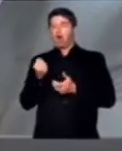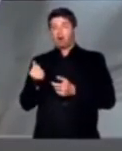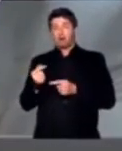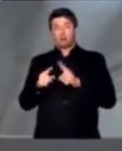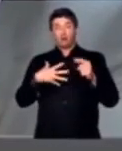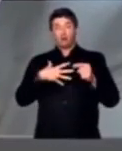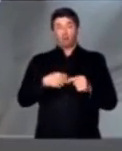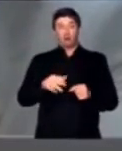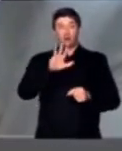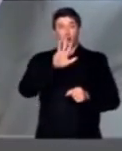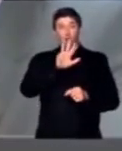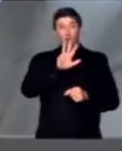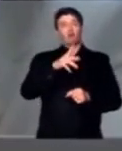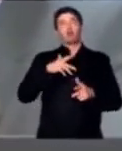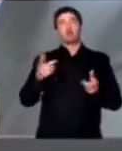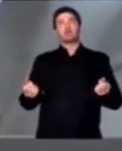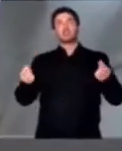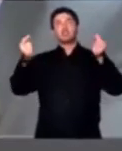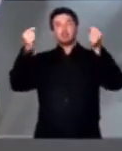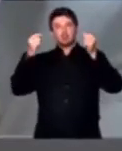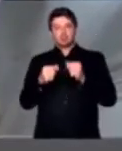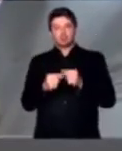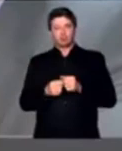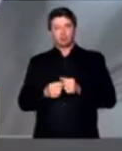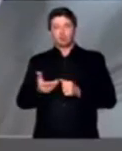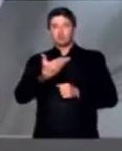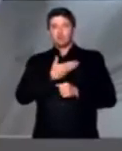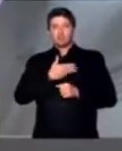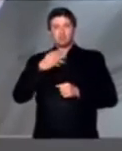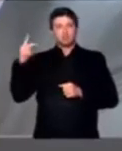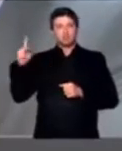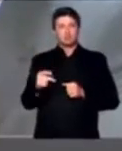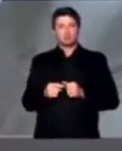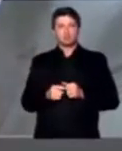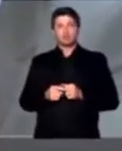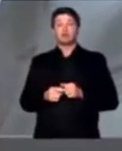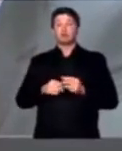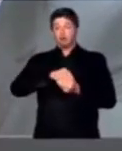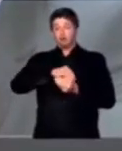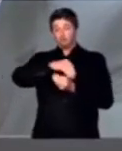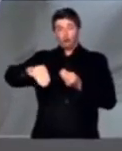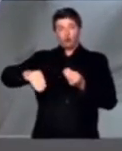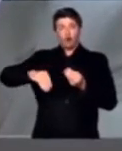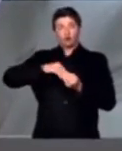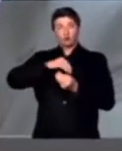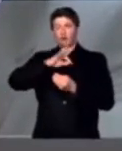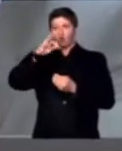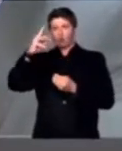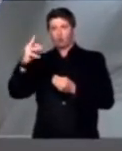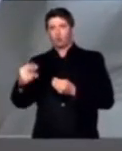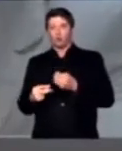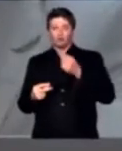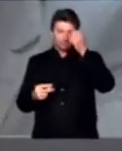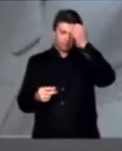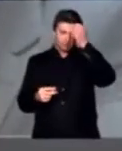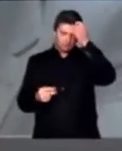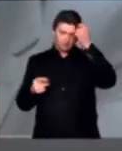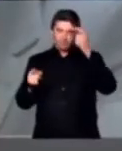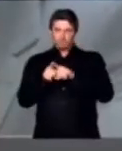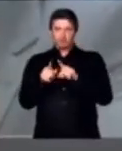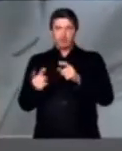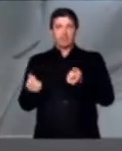de Lula ficaram milionários. Os seus asseclas e gente muito mais em volta de todos eles. Registro para o